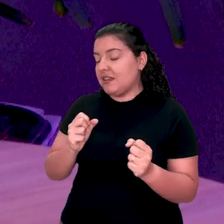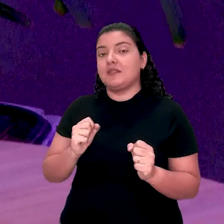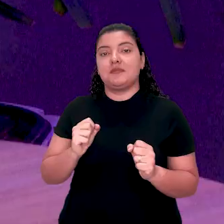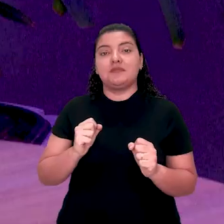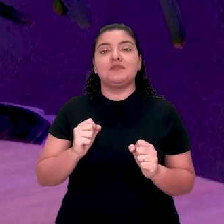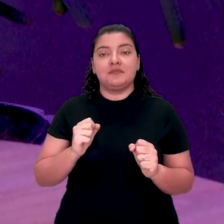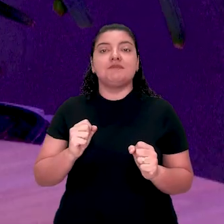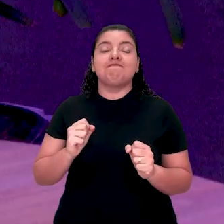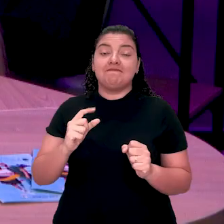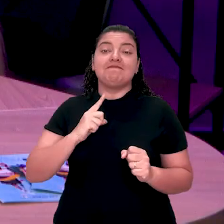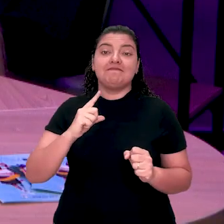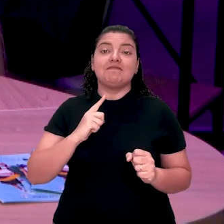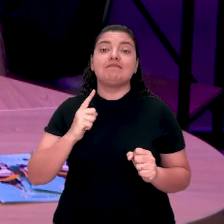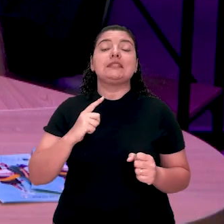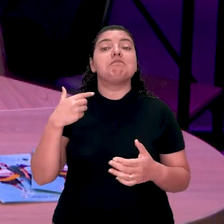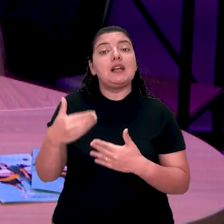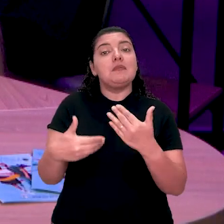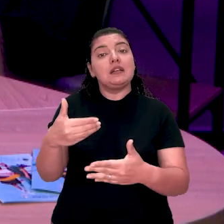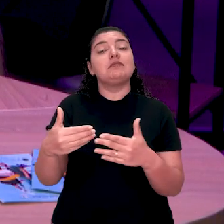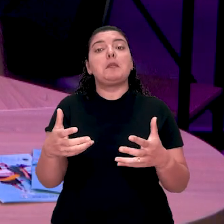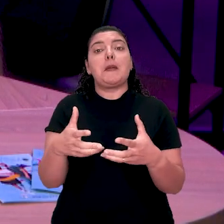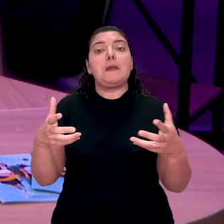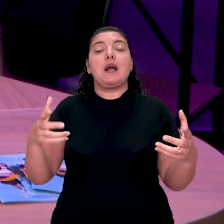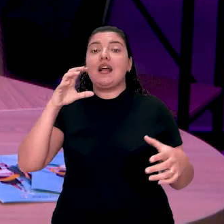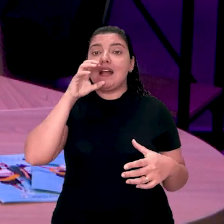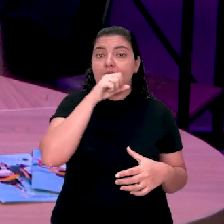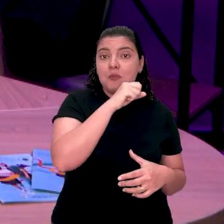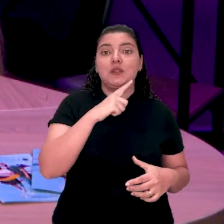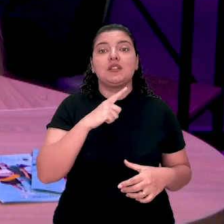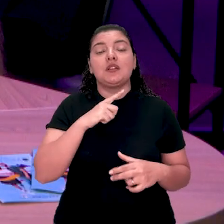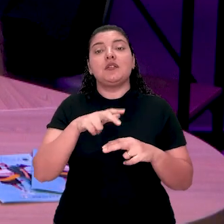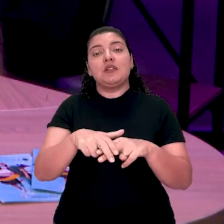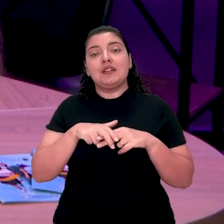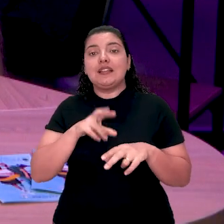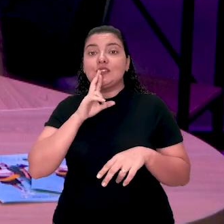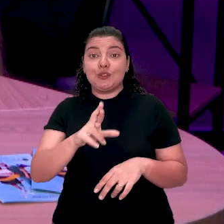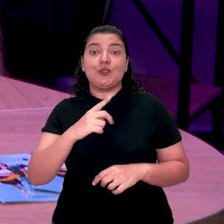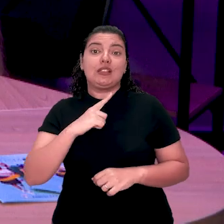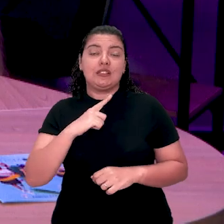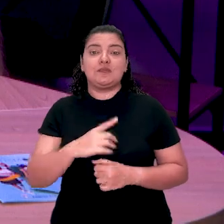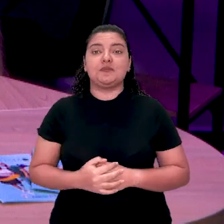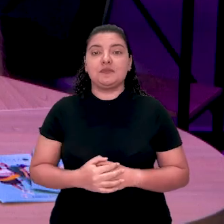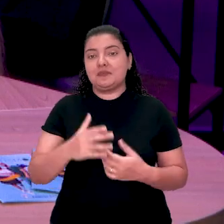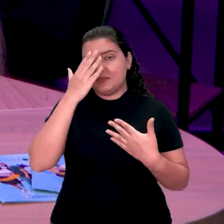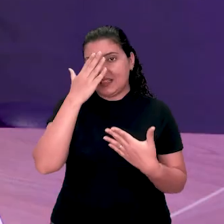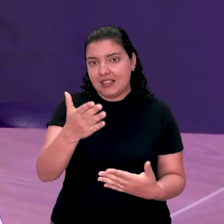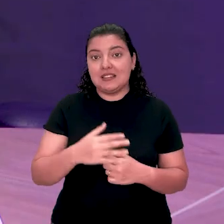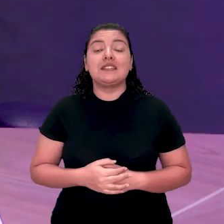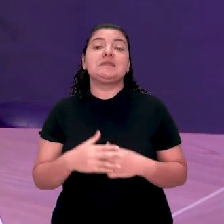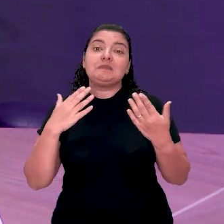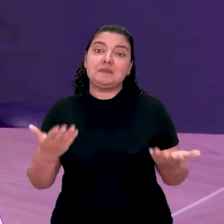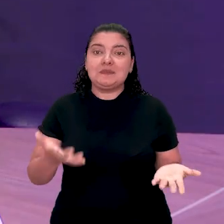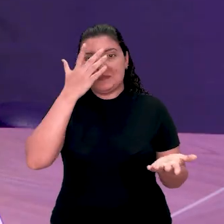Então, acontecendo de fato. Cada vez com mais ênfase, mais rápido. Isso. E a gente está vendo os resultados, né? Obrigado. É